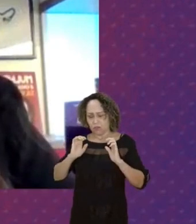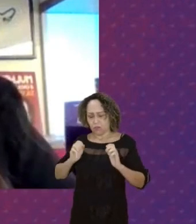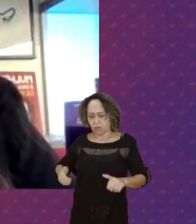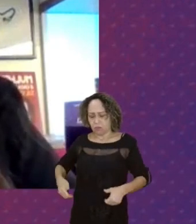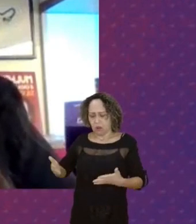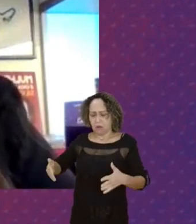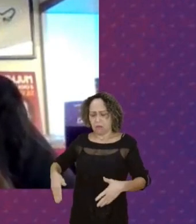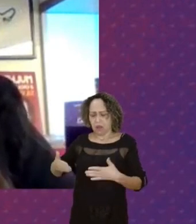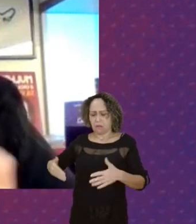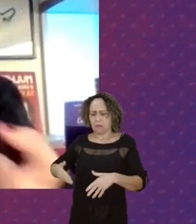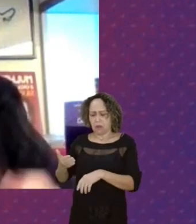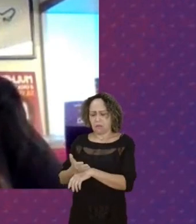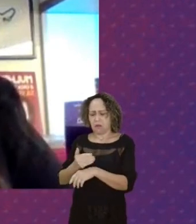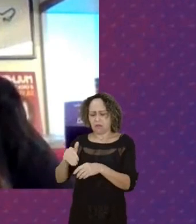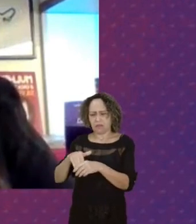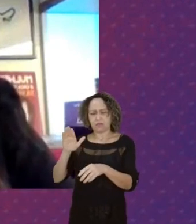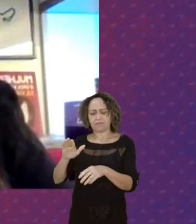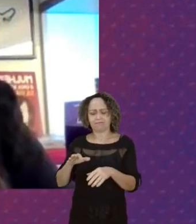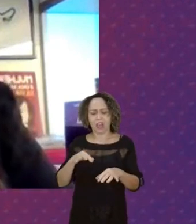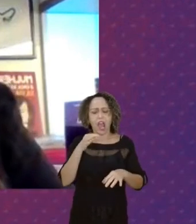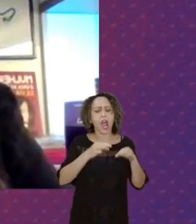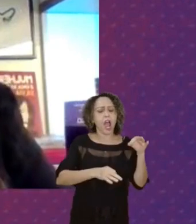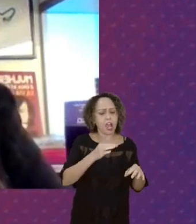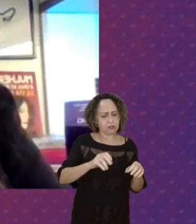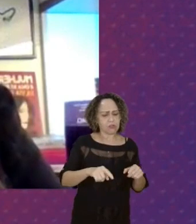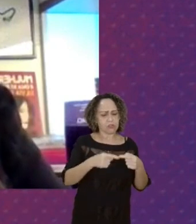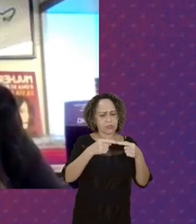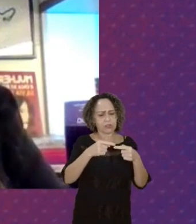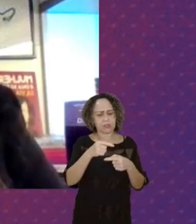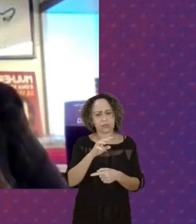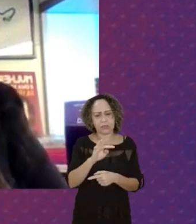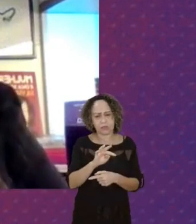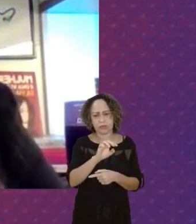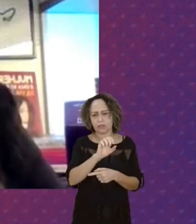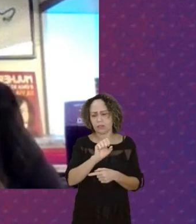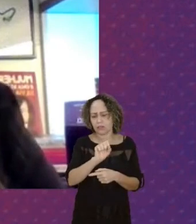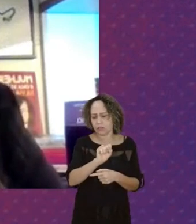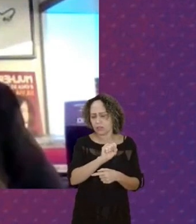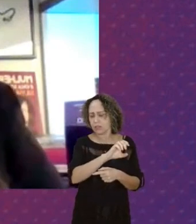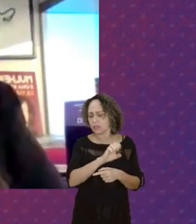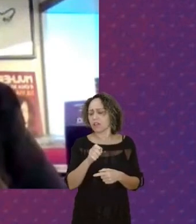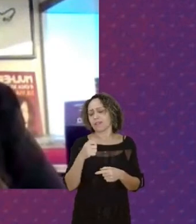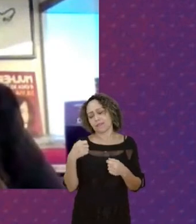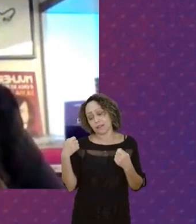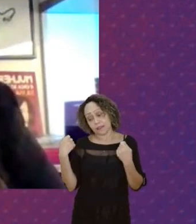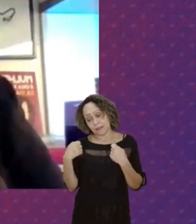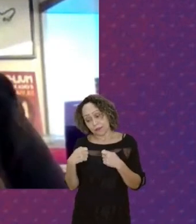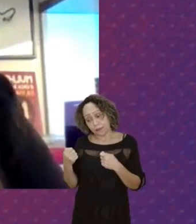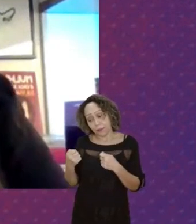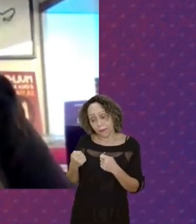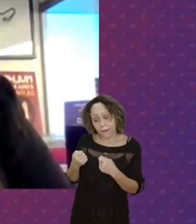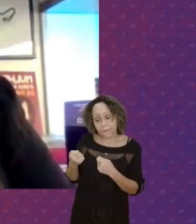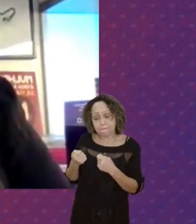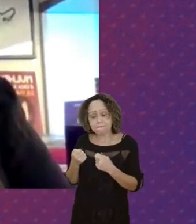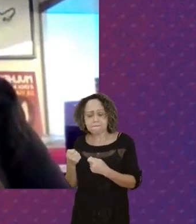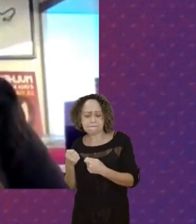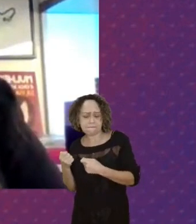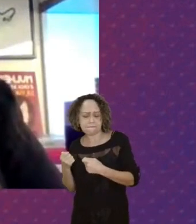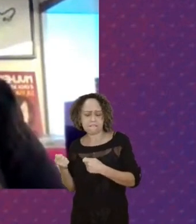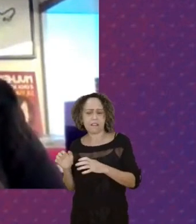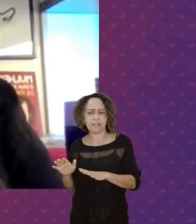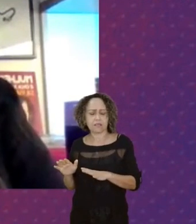a atenção da Justiça Eleitoral e ela pode, eventualmente, ali fazer alguma diligência. Mas, se não, você vai pelo bom senso. Olha,